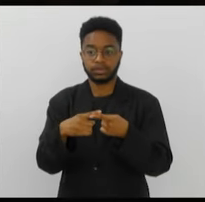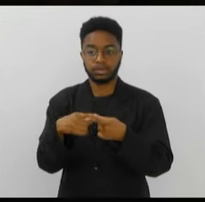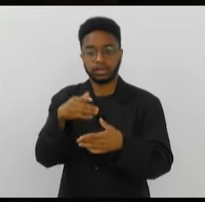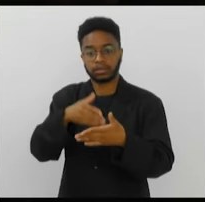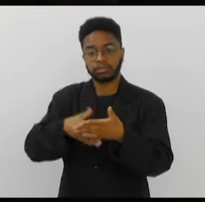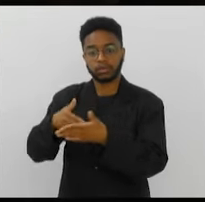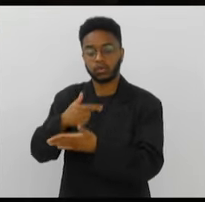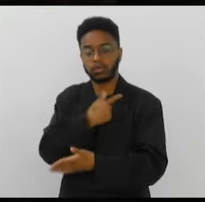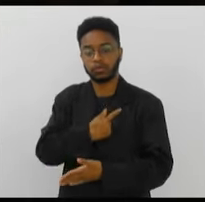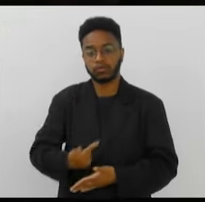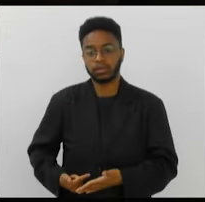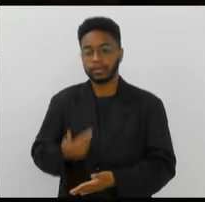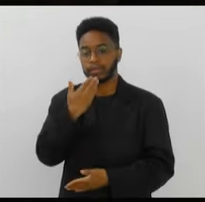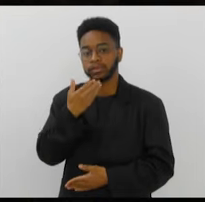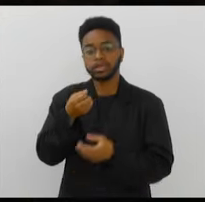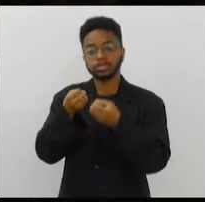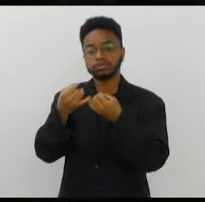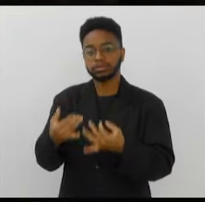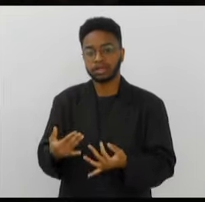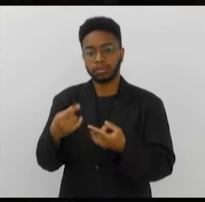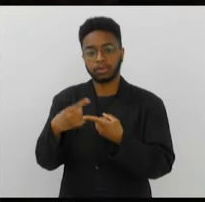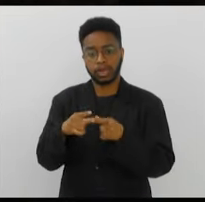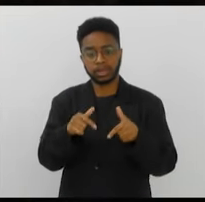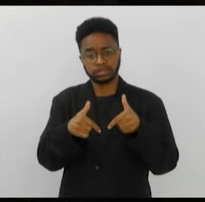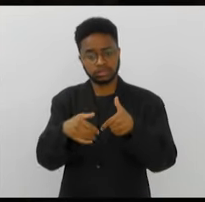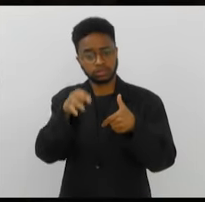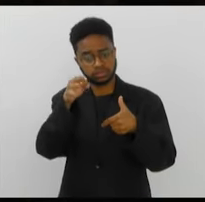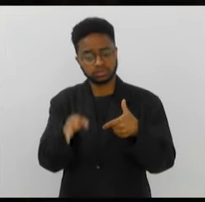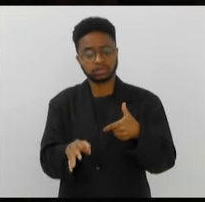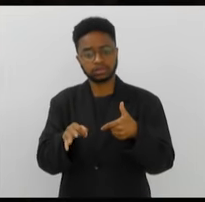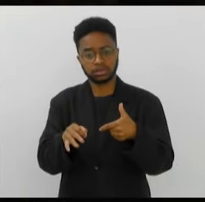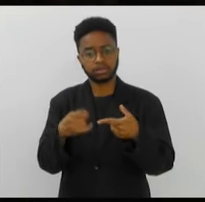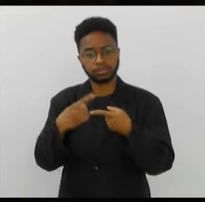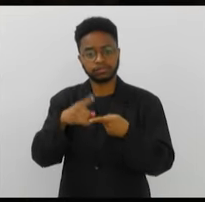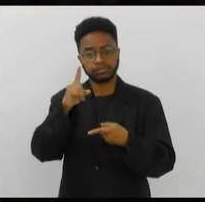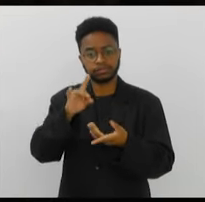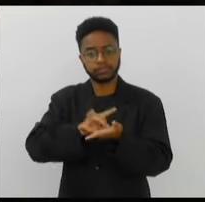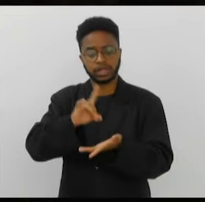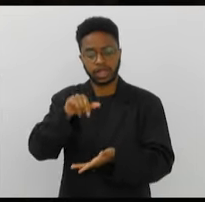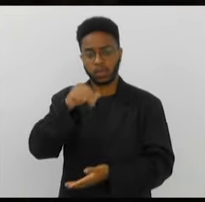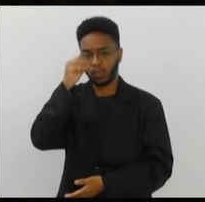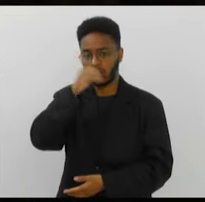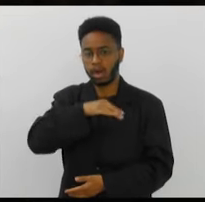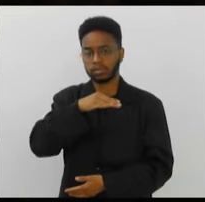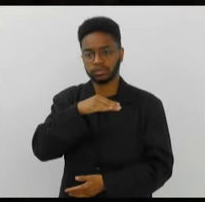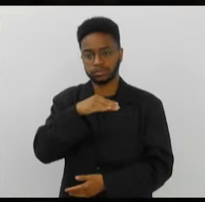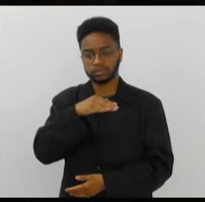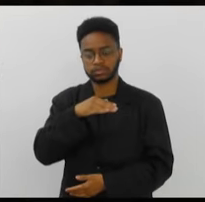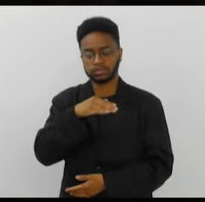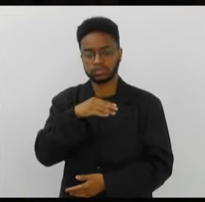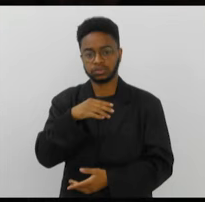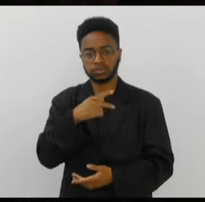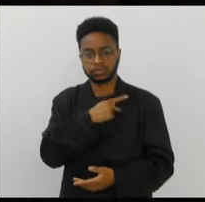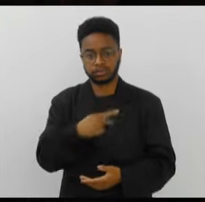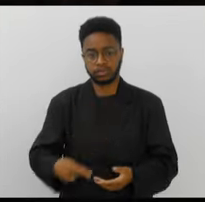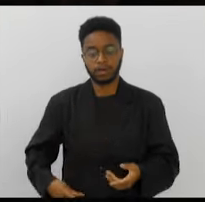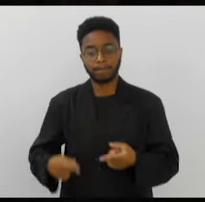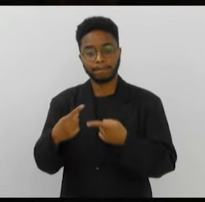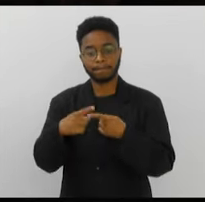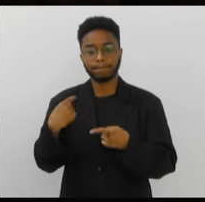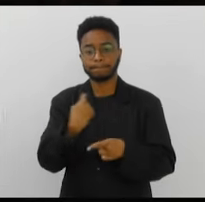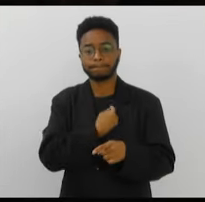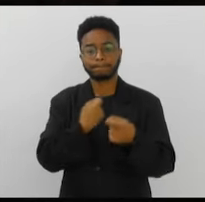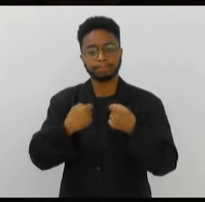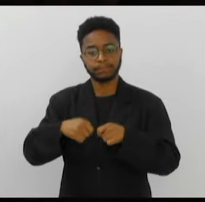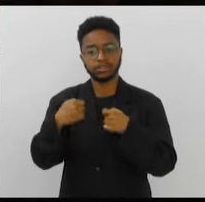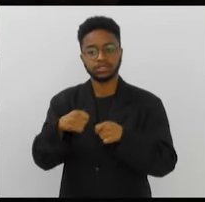pedindo explicações por uma operação legítima. É um verdadeiro absurdo, presidente, a qual a gente tem que aqui louvar